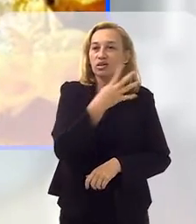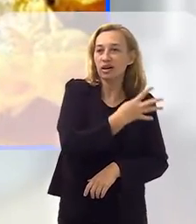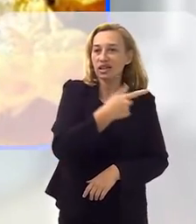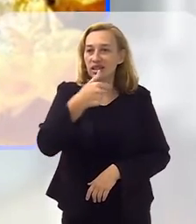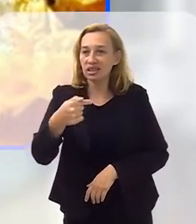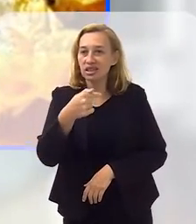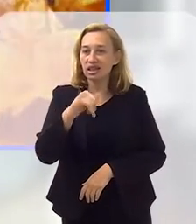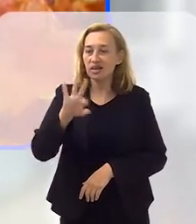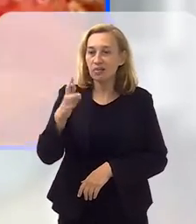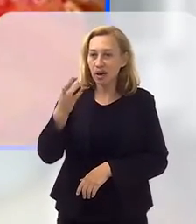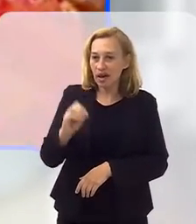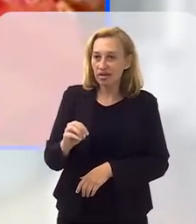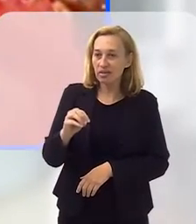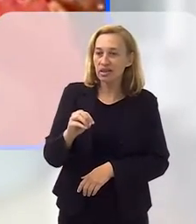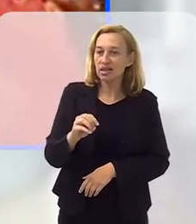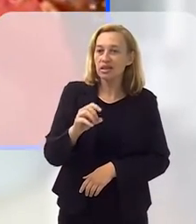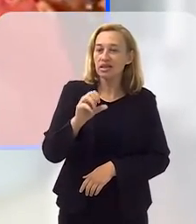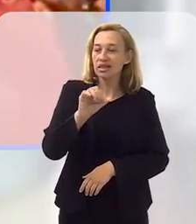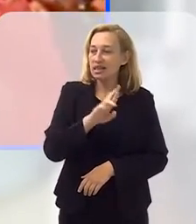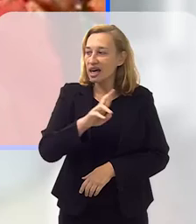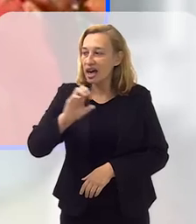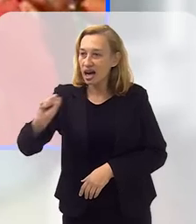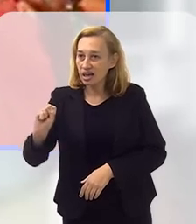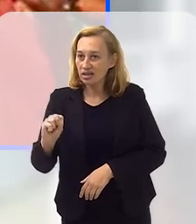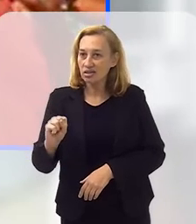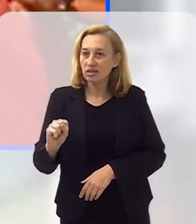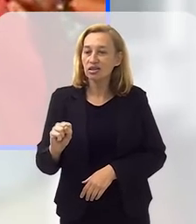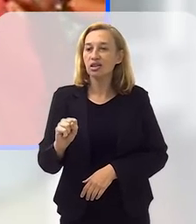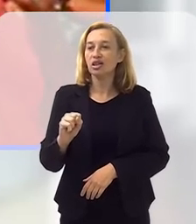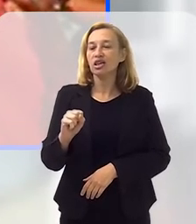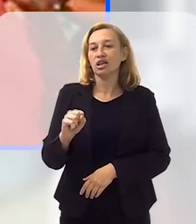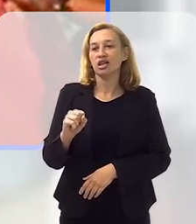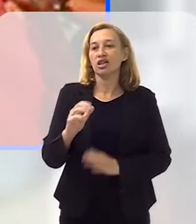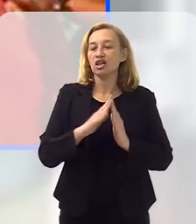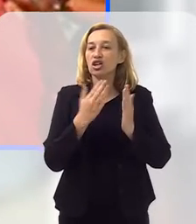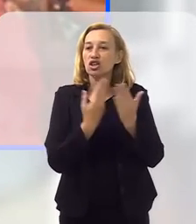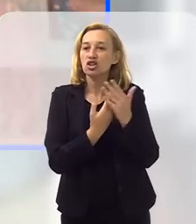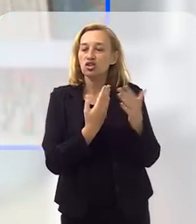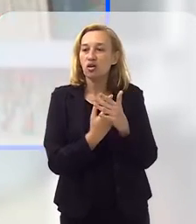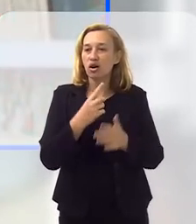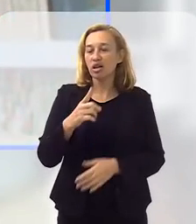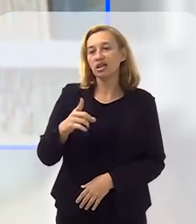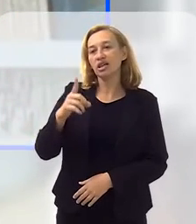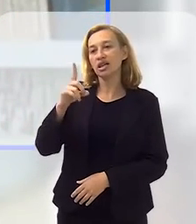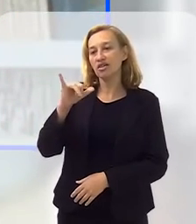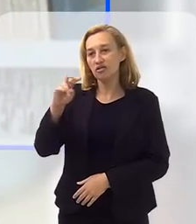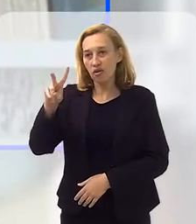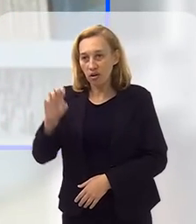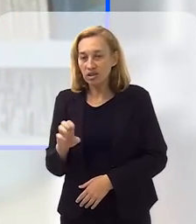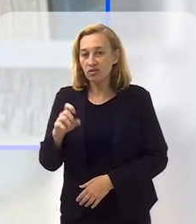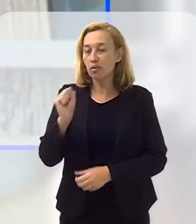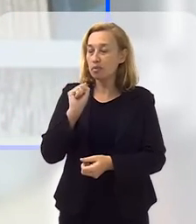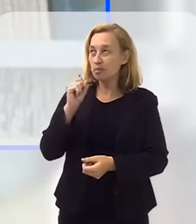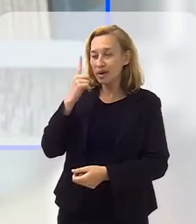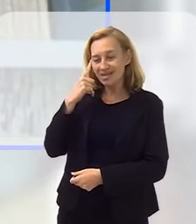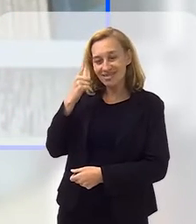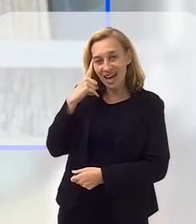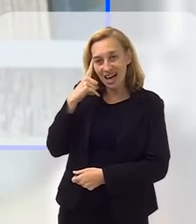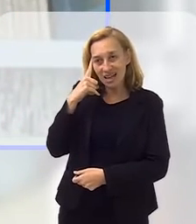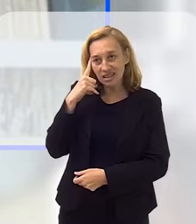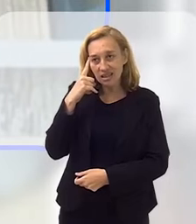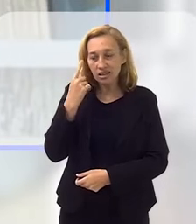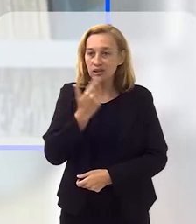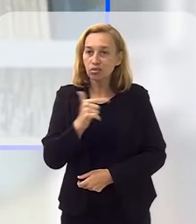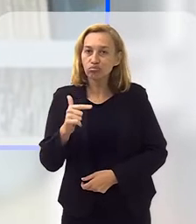em 47, ao Império Serrano, a Escola de Coração de Dona Ivone, né? Então, assim, se a gente for parar para